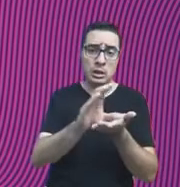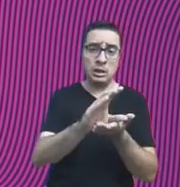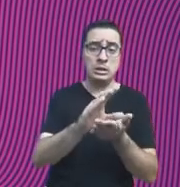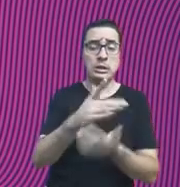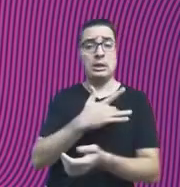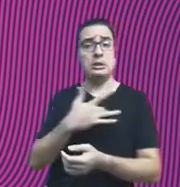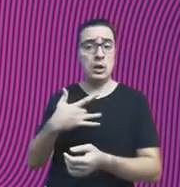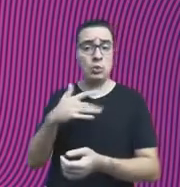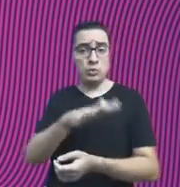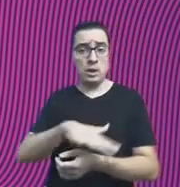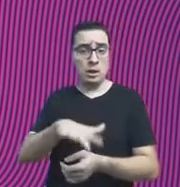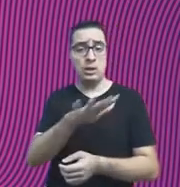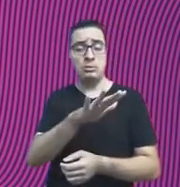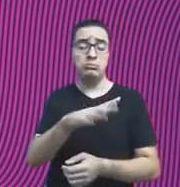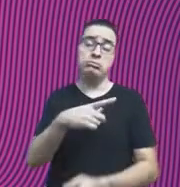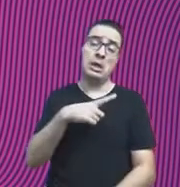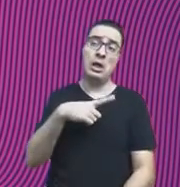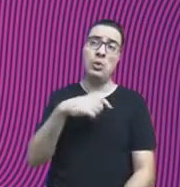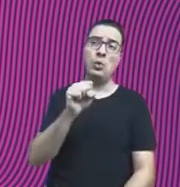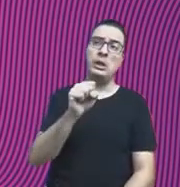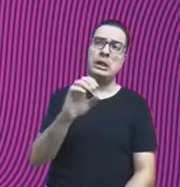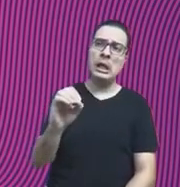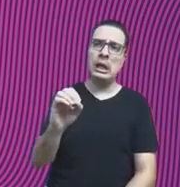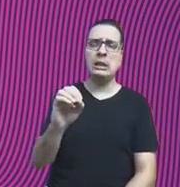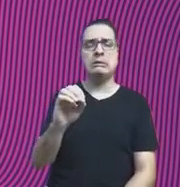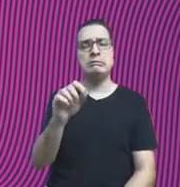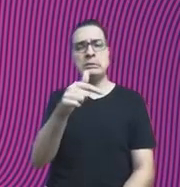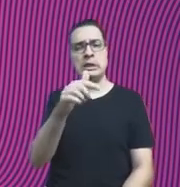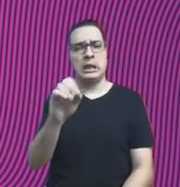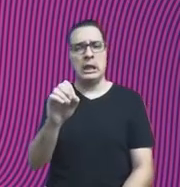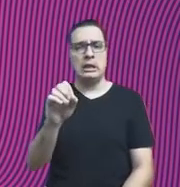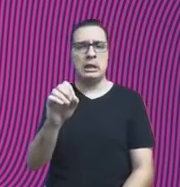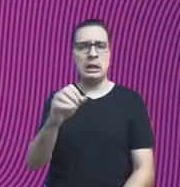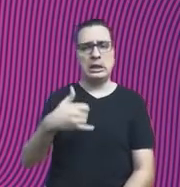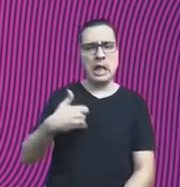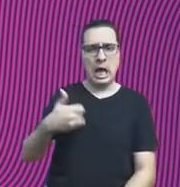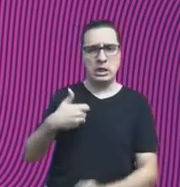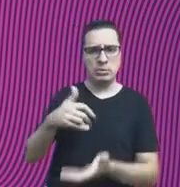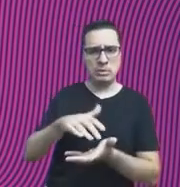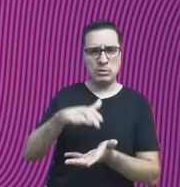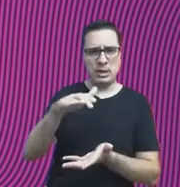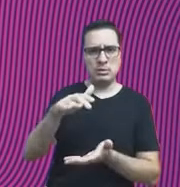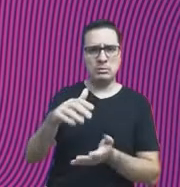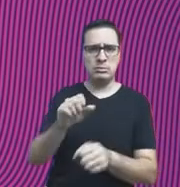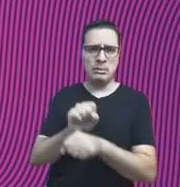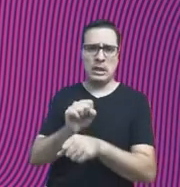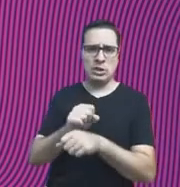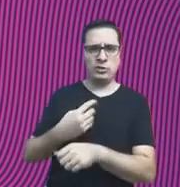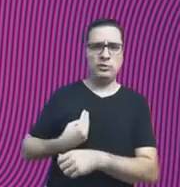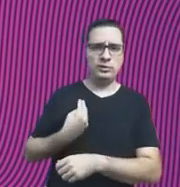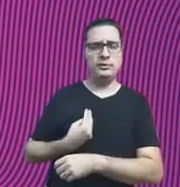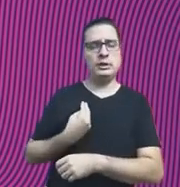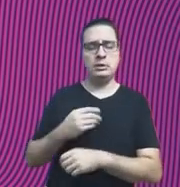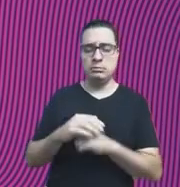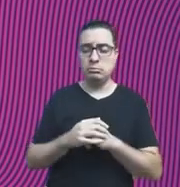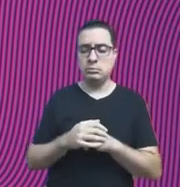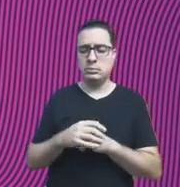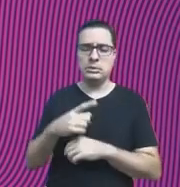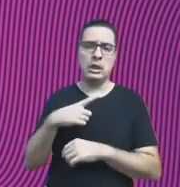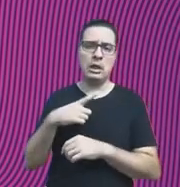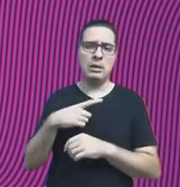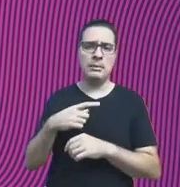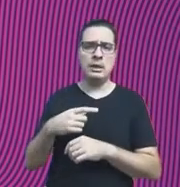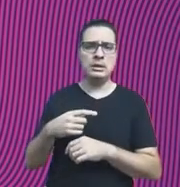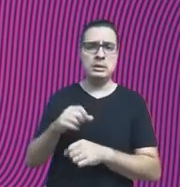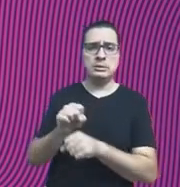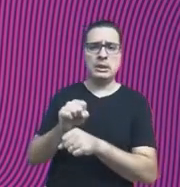aí 80, 70 anos de idade de expectativa de vida. O que, que nós vamos ter? Nós vamos ter uma expectativa de 90 anos